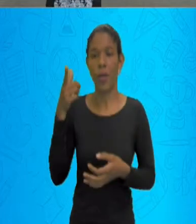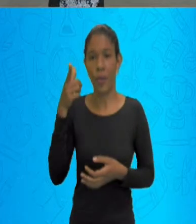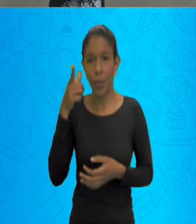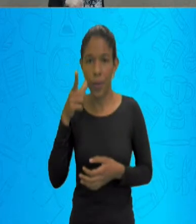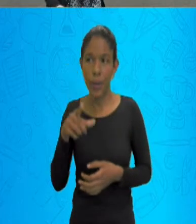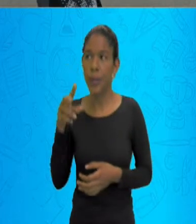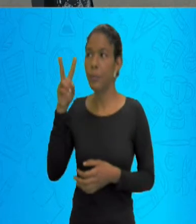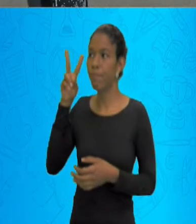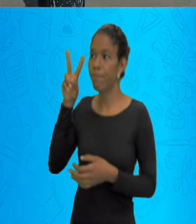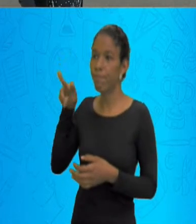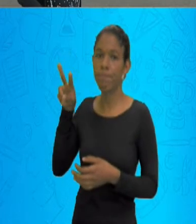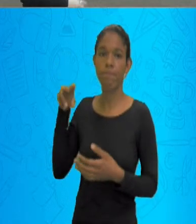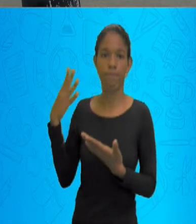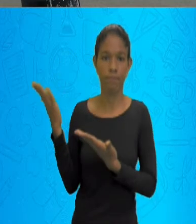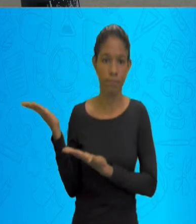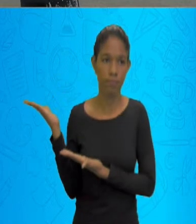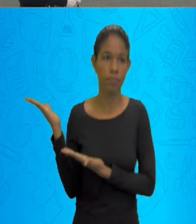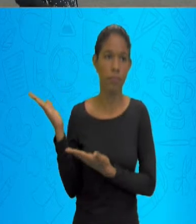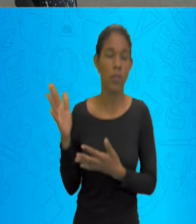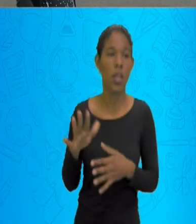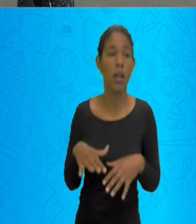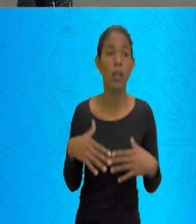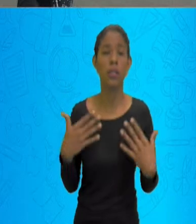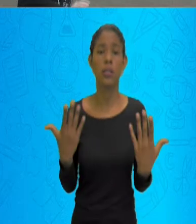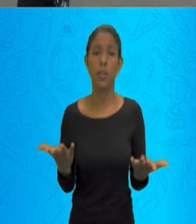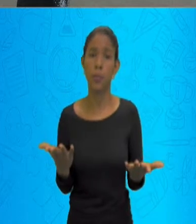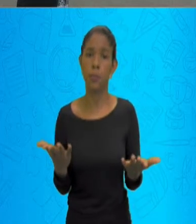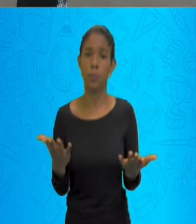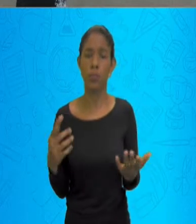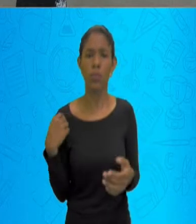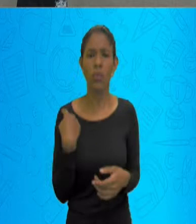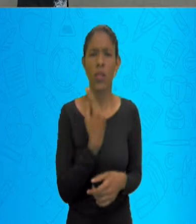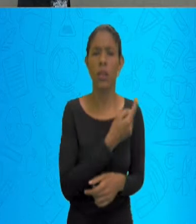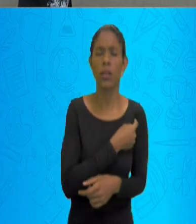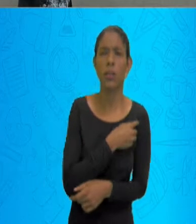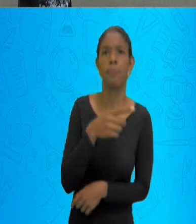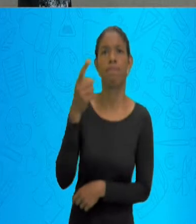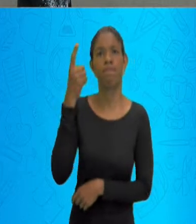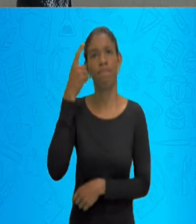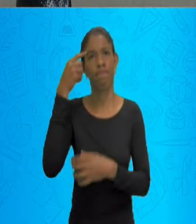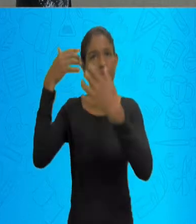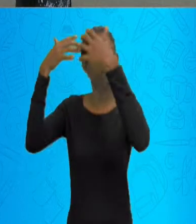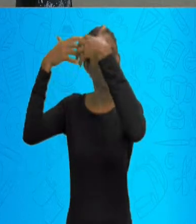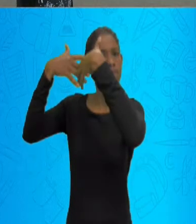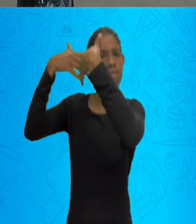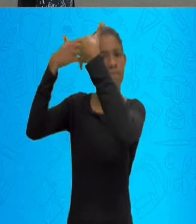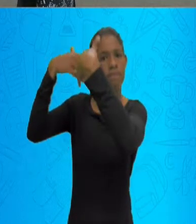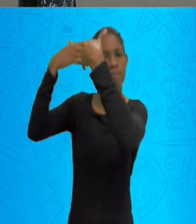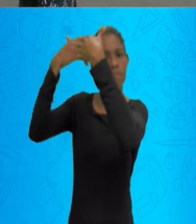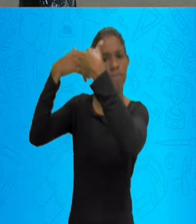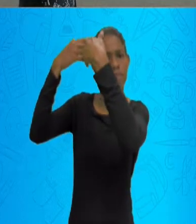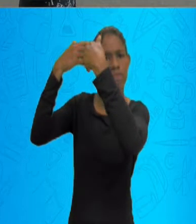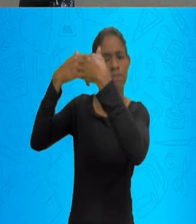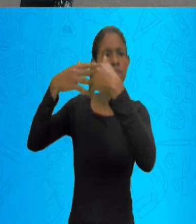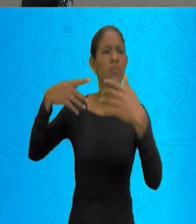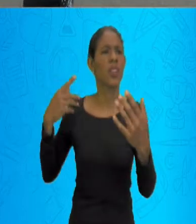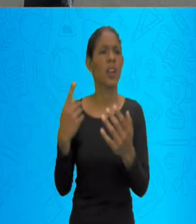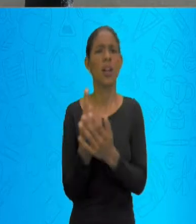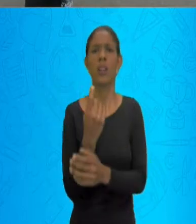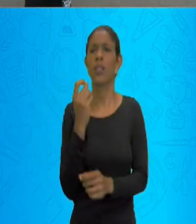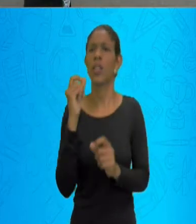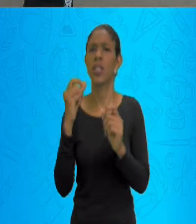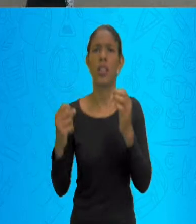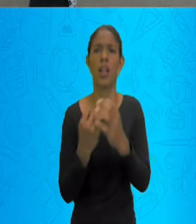ali. Então, quando a gente para pensar e analisar de fato o que está acontecendo ali na